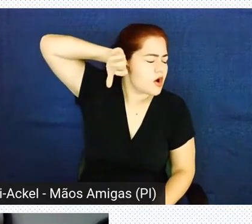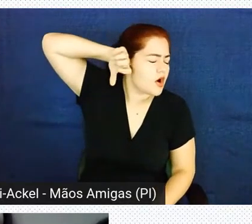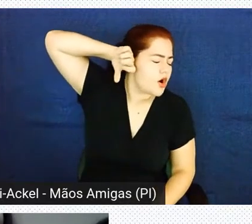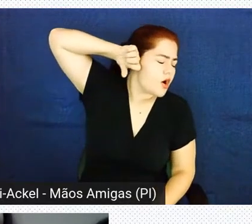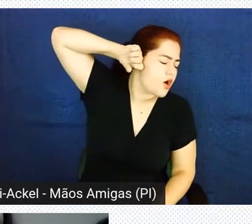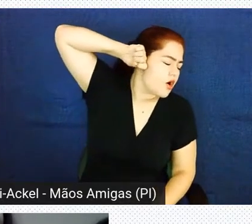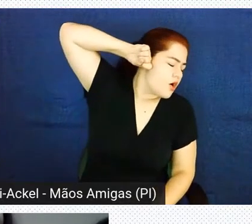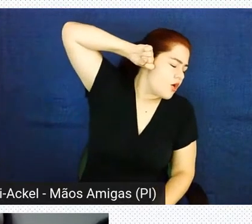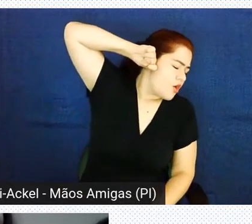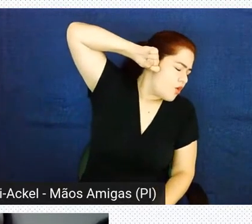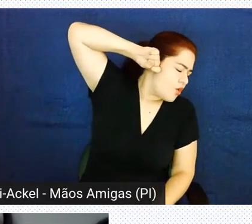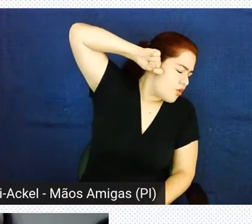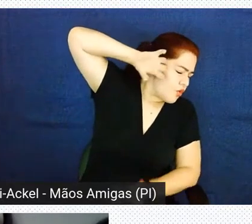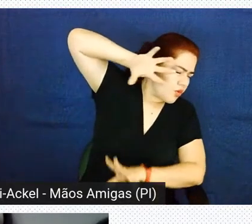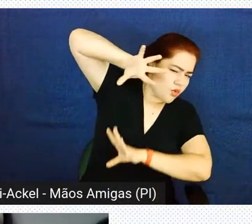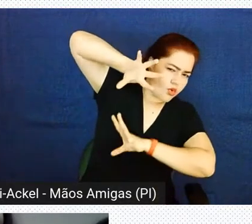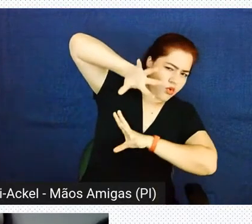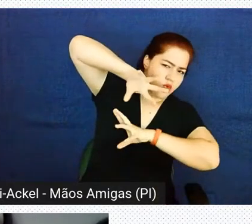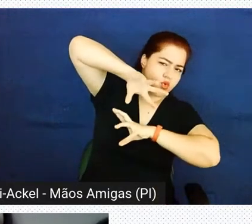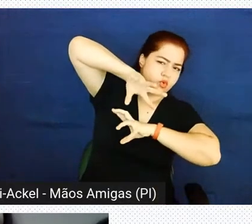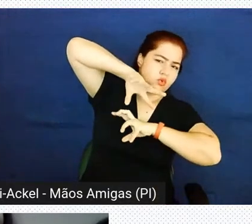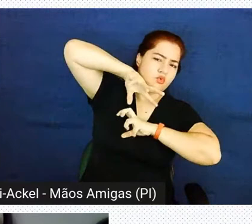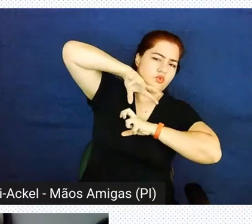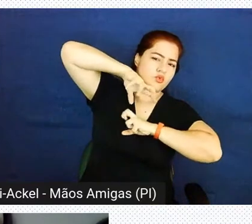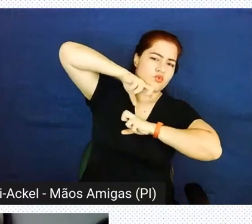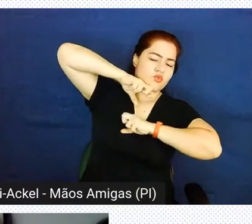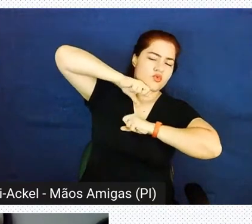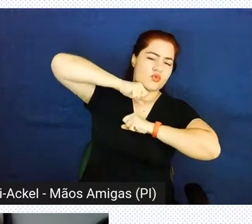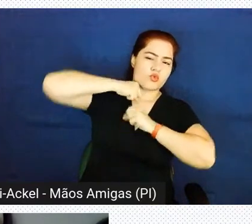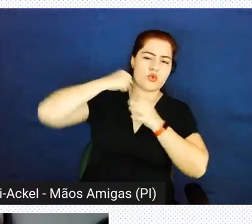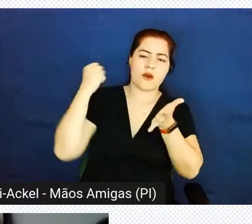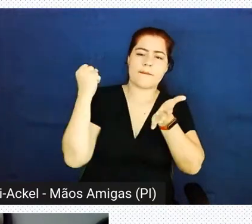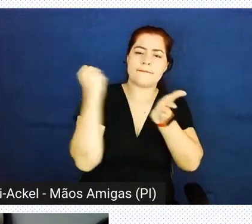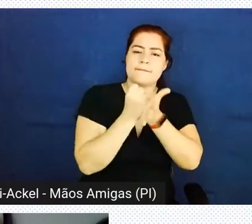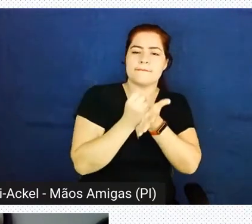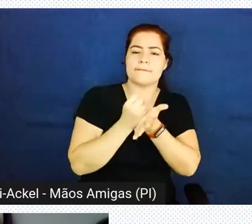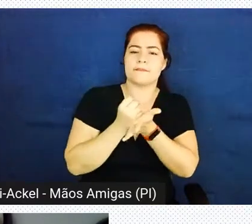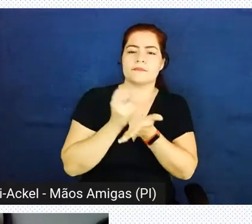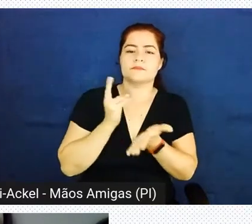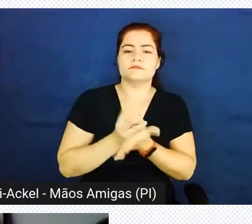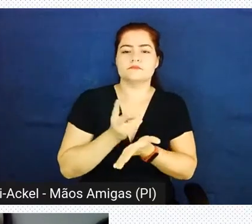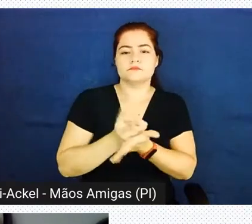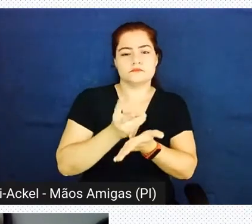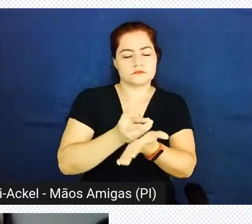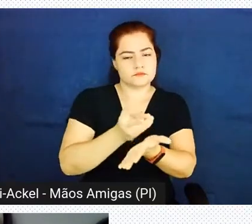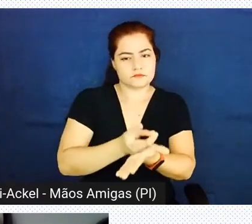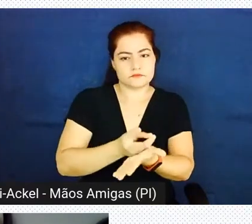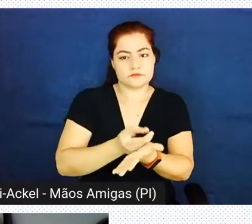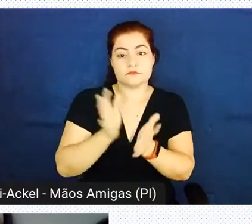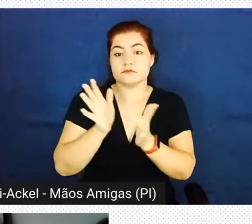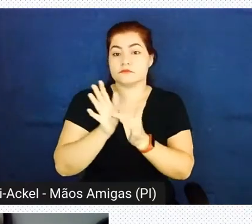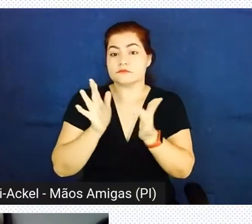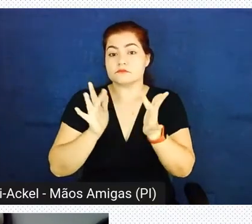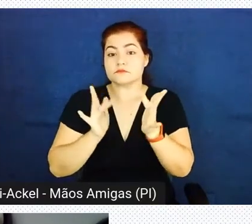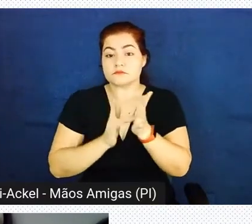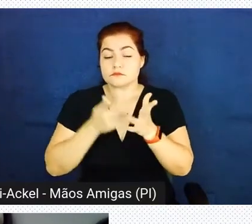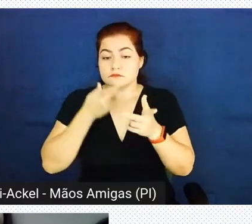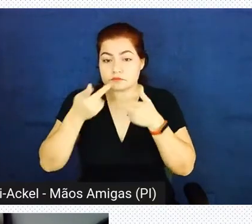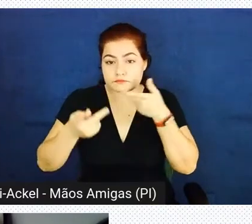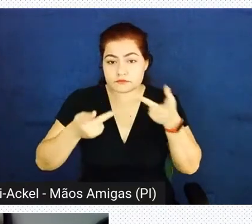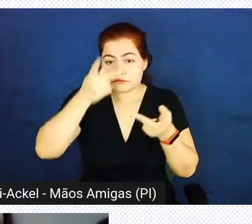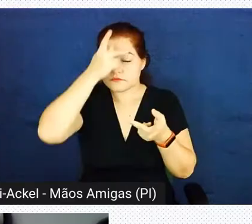Os seus ensinamentos eram de fácil assimilação, embora para muitos